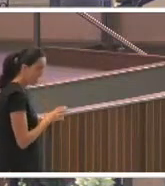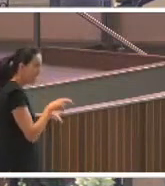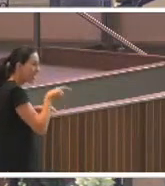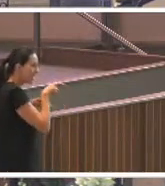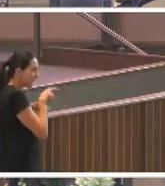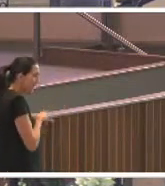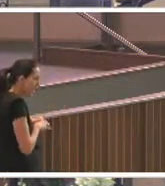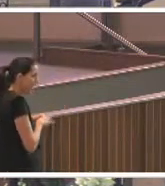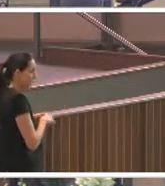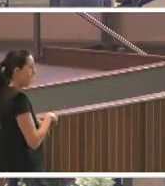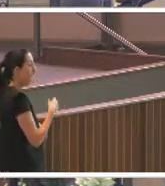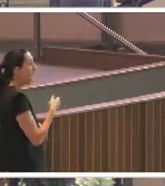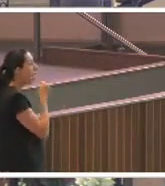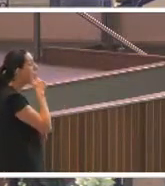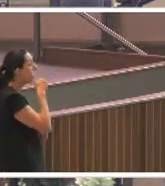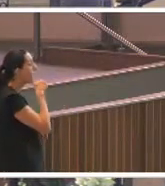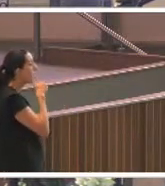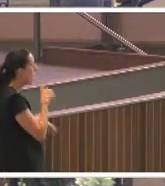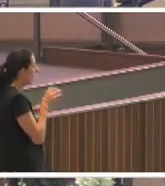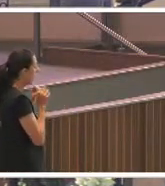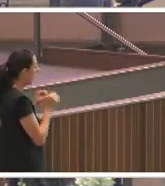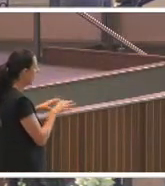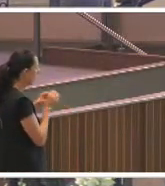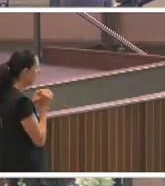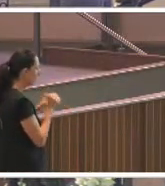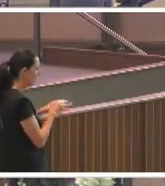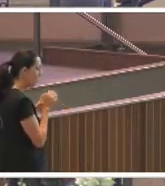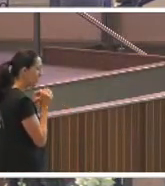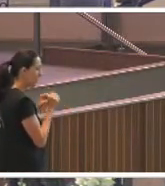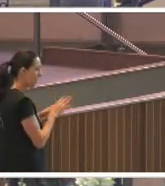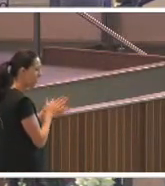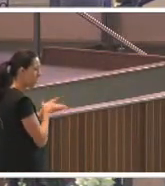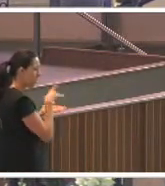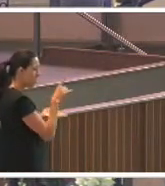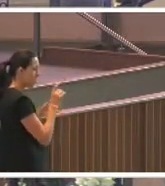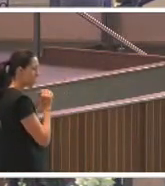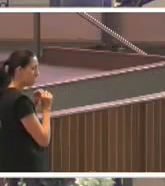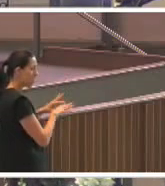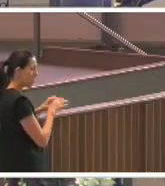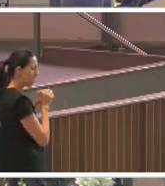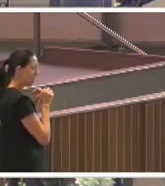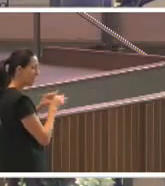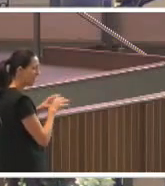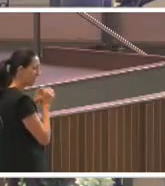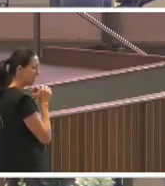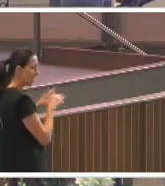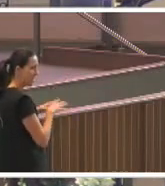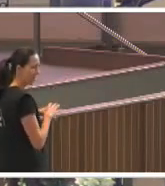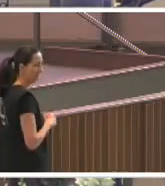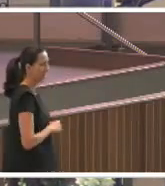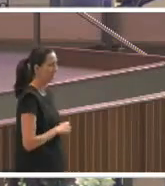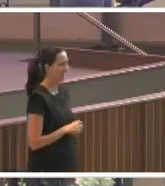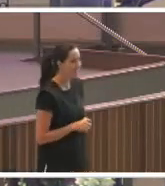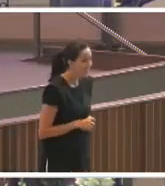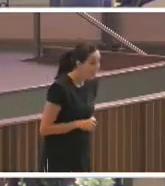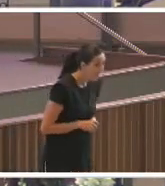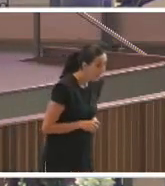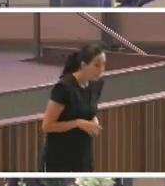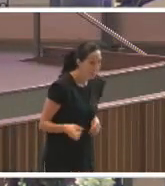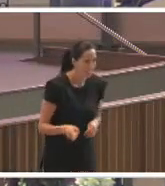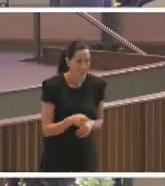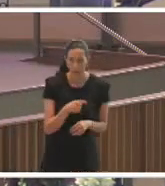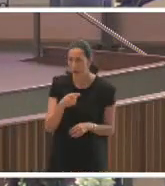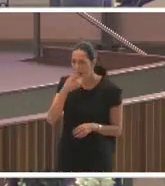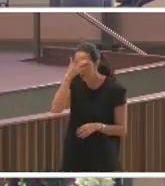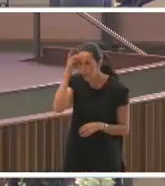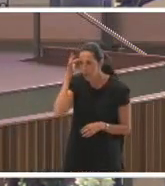de discipulado, de aconselhamento. Aquela família se converteu toda. Hoje são líderes de uma outra igreja evangélica, né? Ela